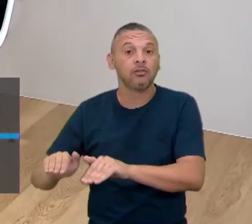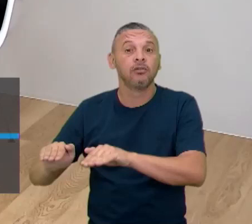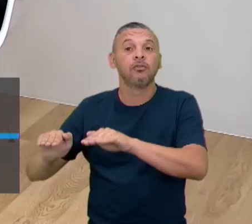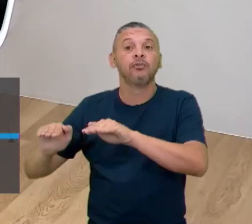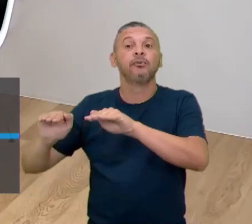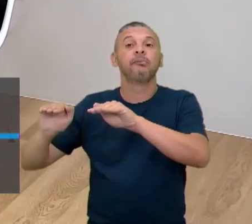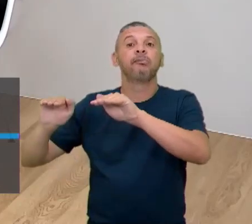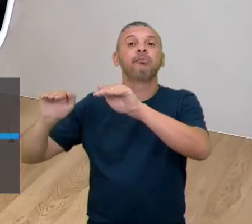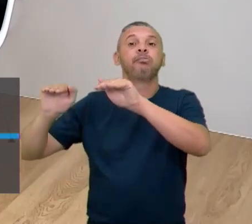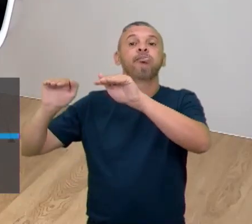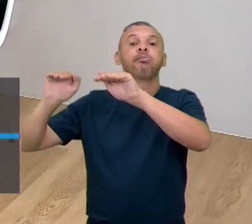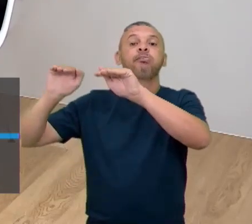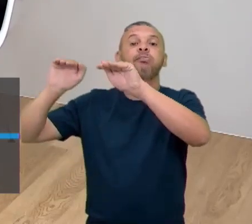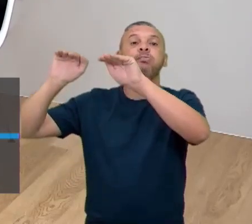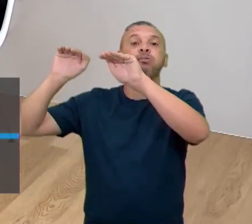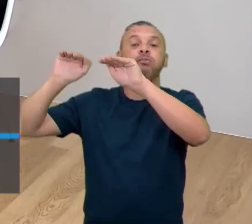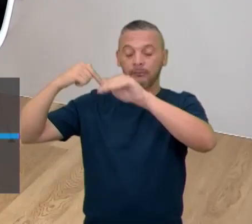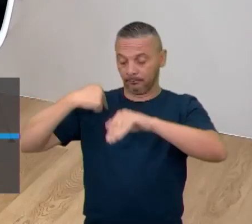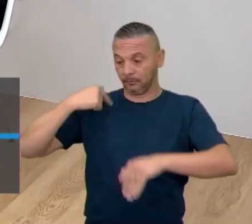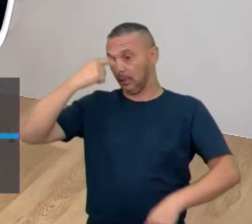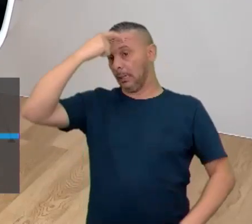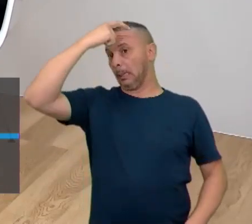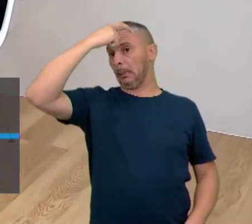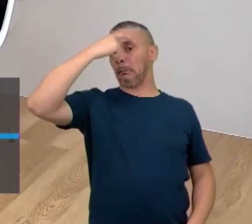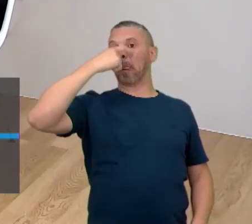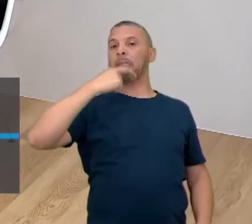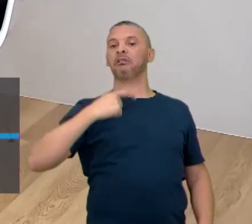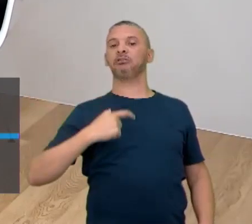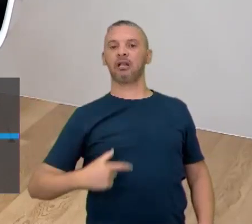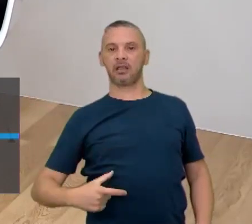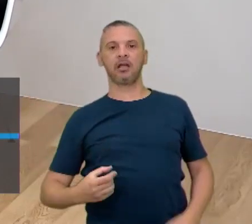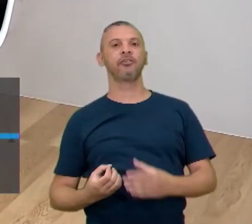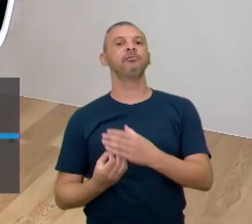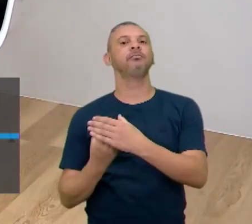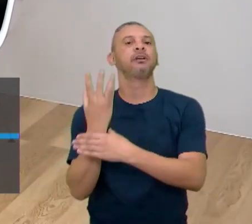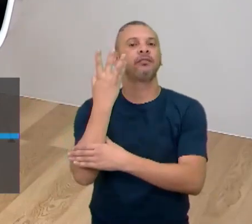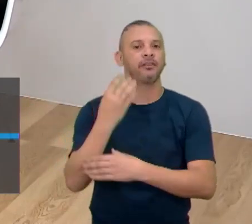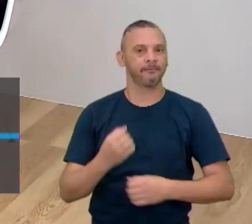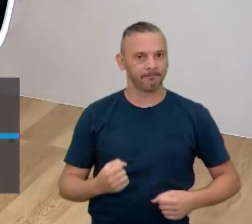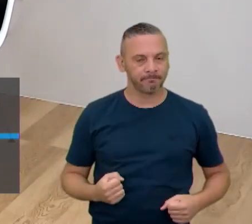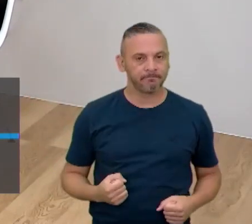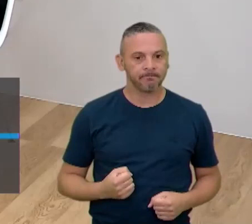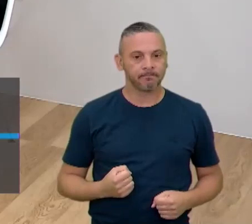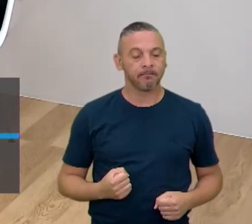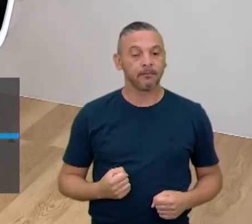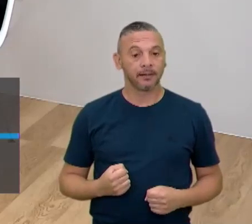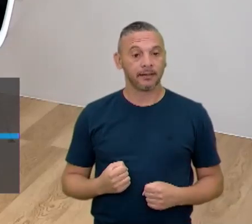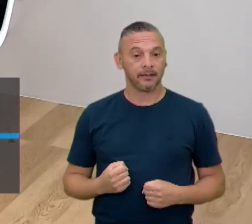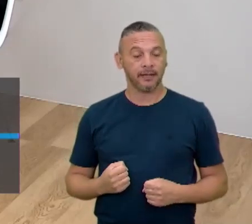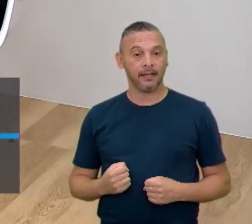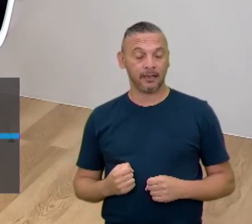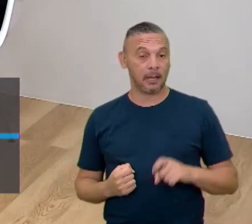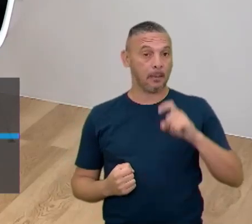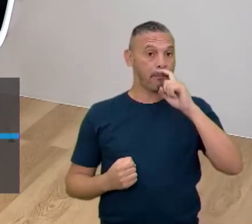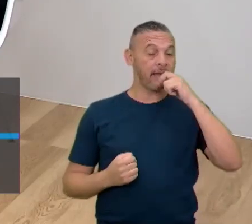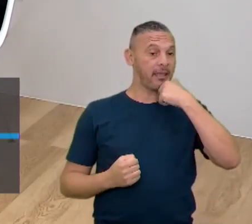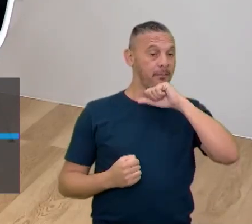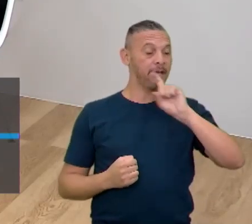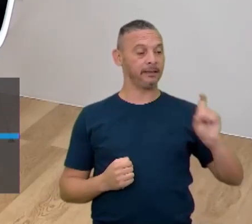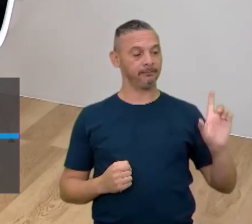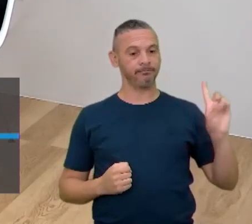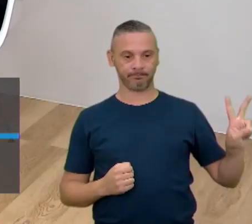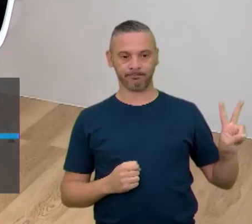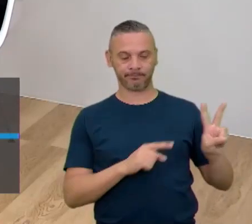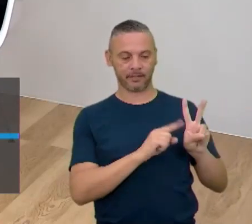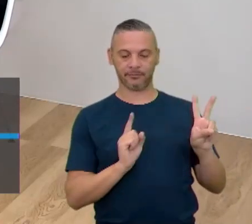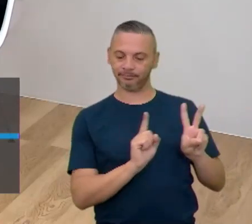a formação da nossa própria personalidade, e ela, para ser formada, ela tem que se distanciar cada vez mais dos pais,